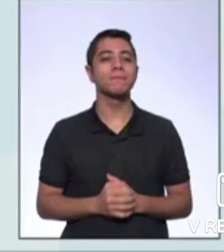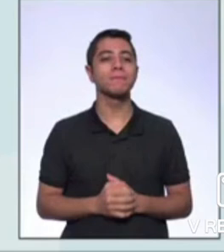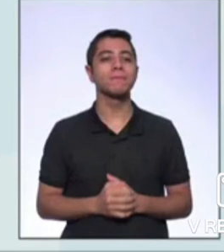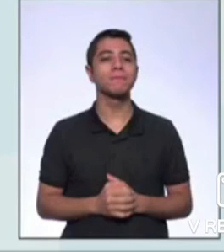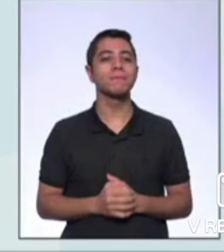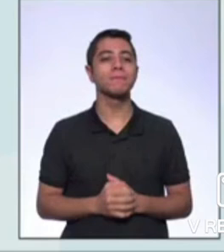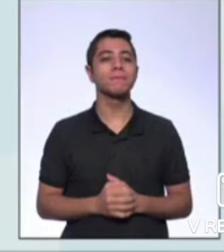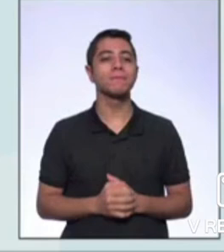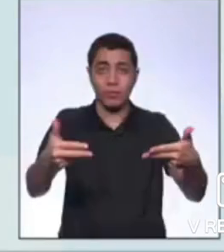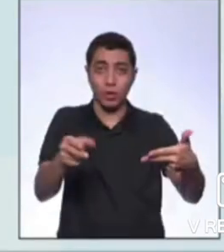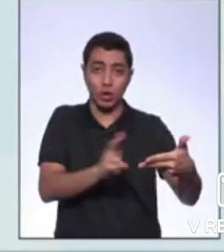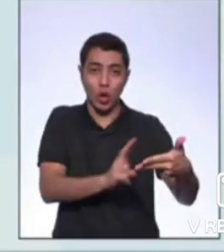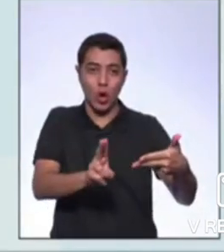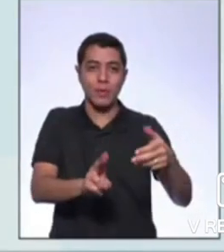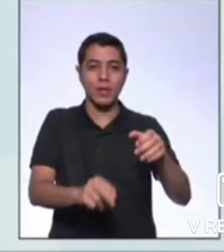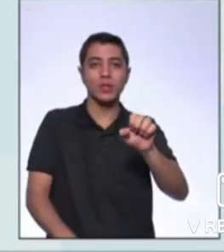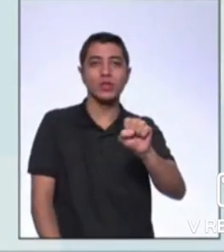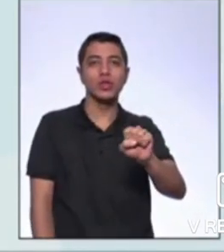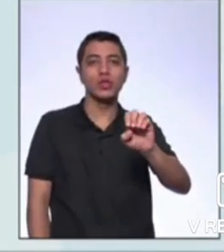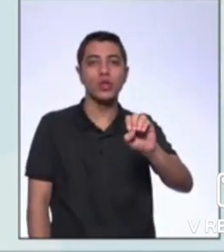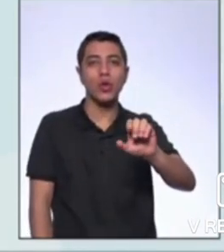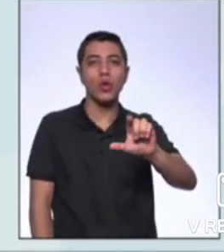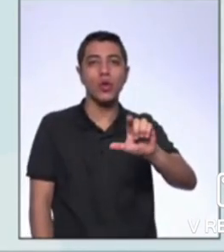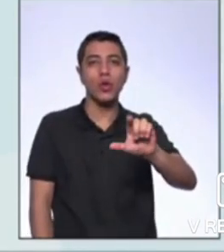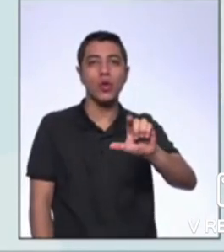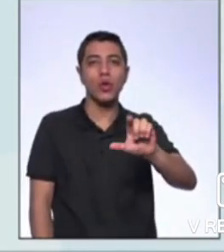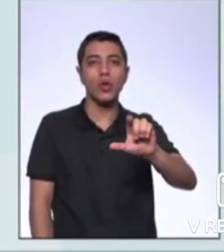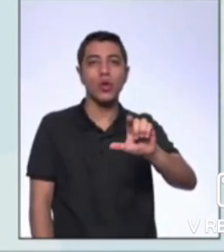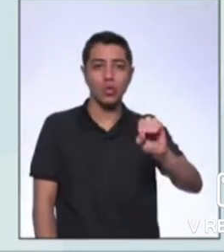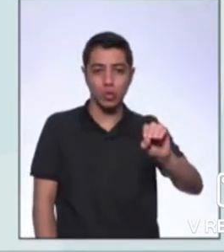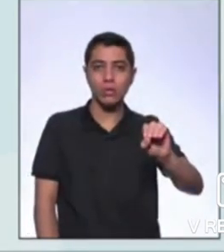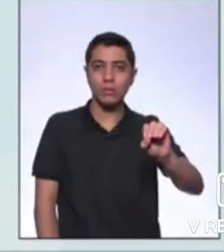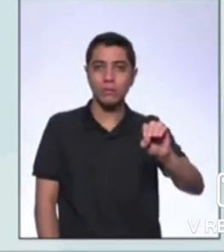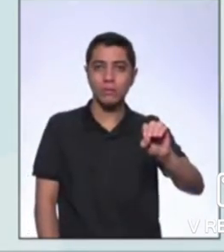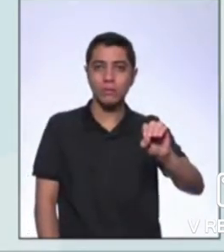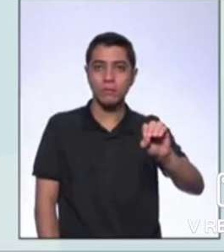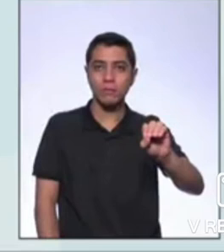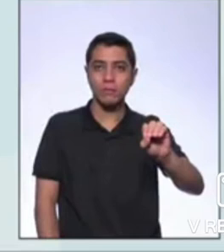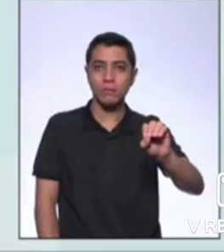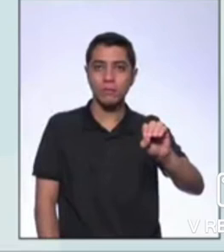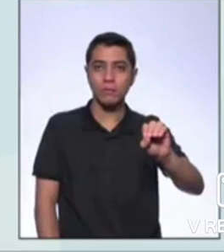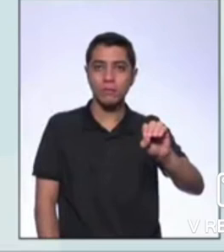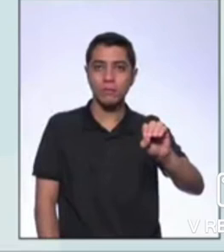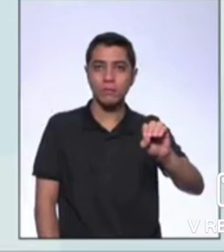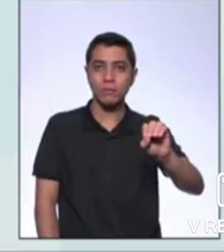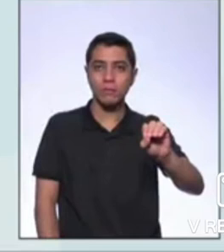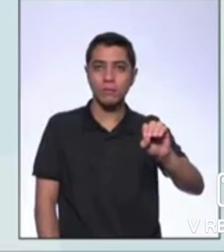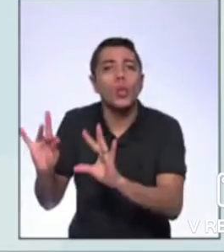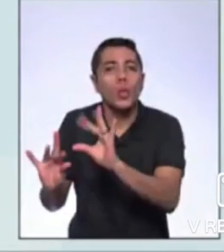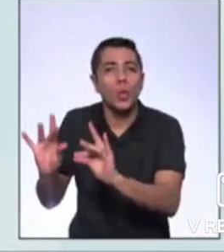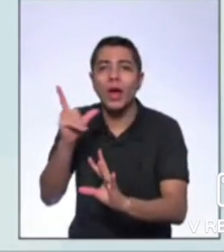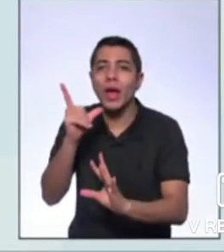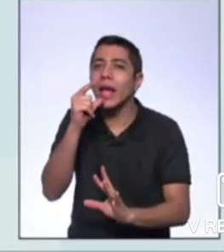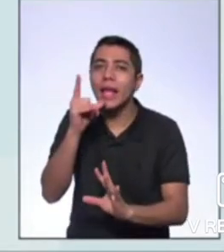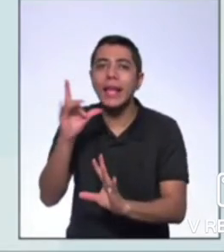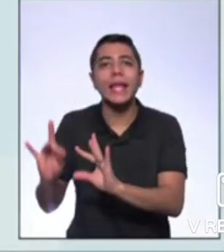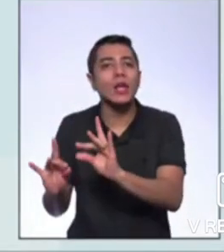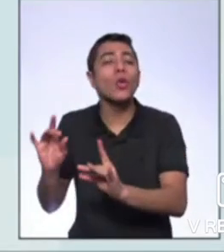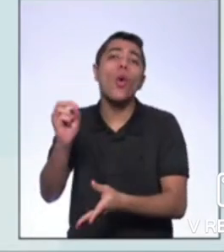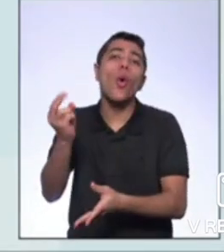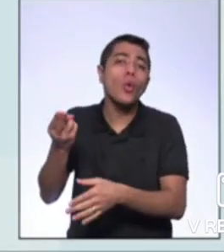soluto, tem em dissolver em um tipo de líquido, não apenas em um líquido, tá? Pode também no